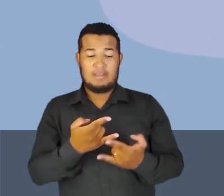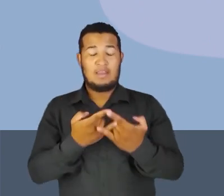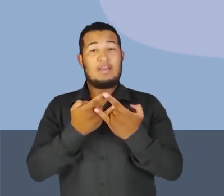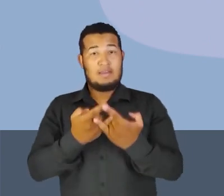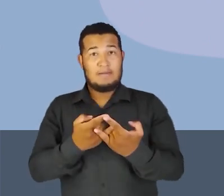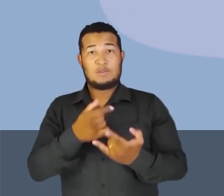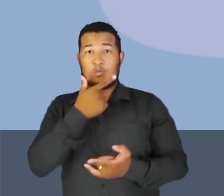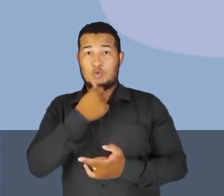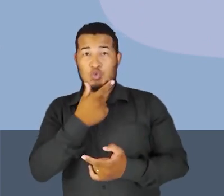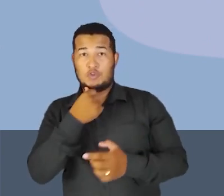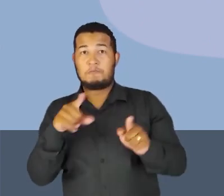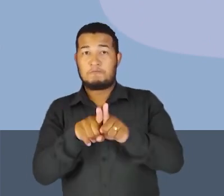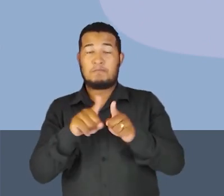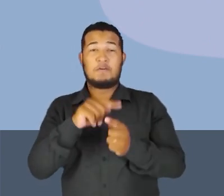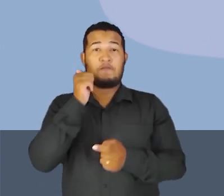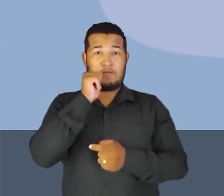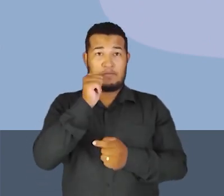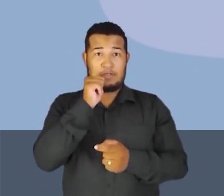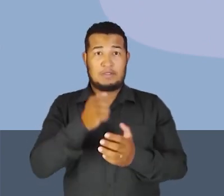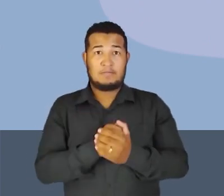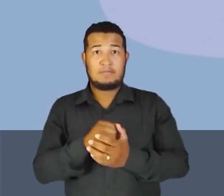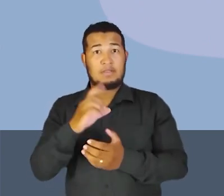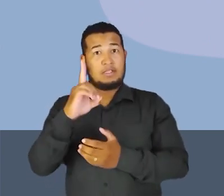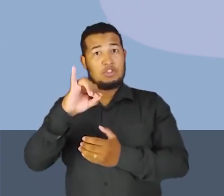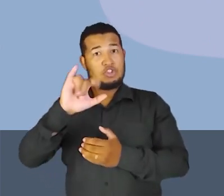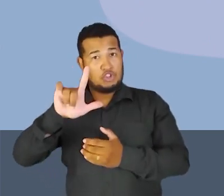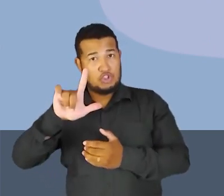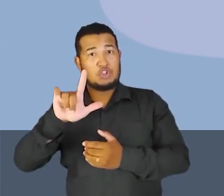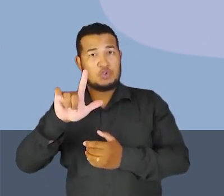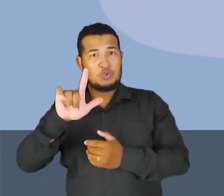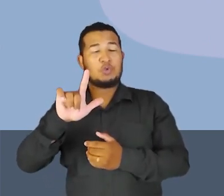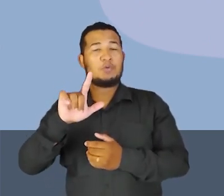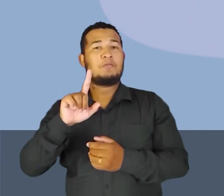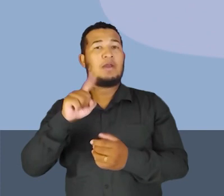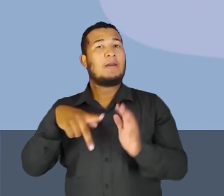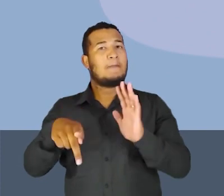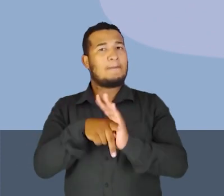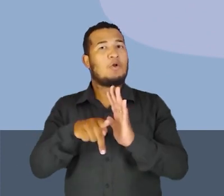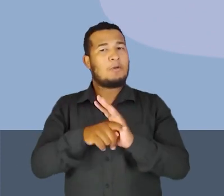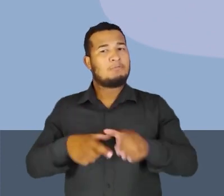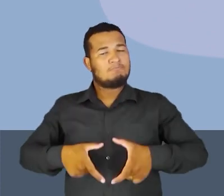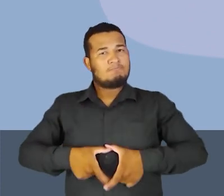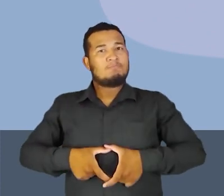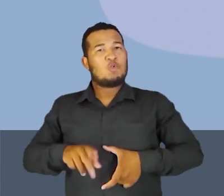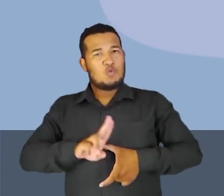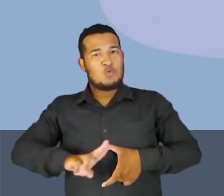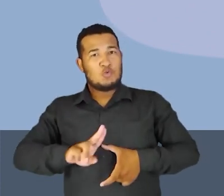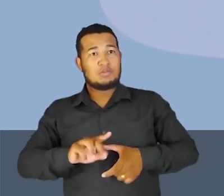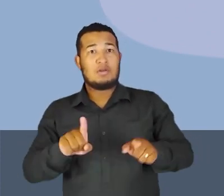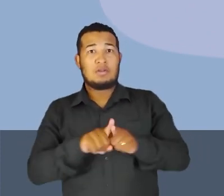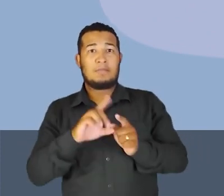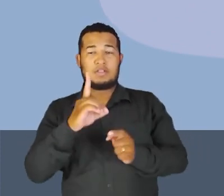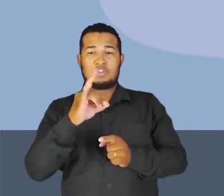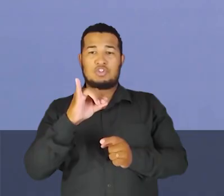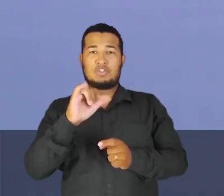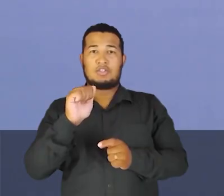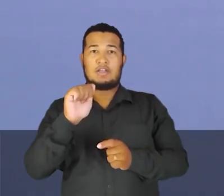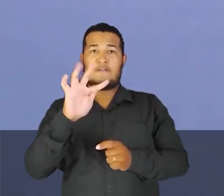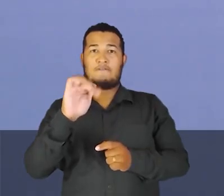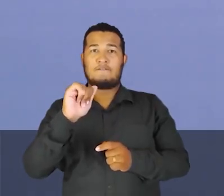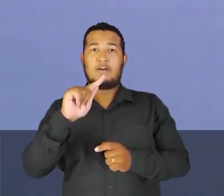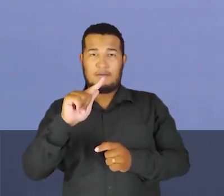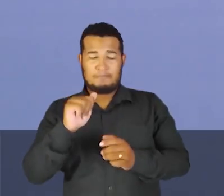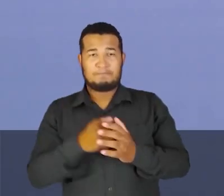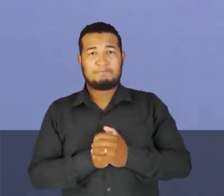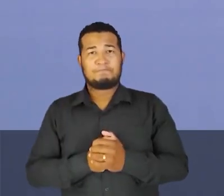camisinha masculina e feminina, o DIU, o dispositivo intrauterino, e o diafragma, certo?